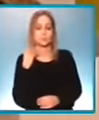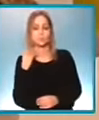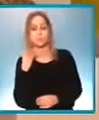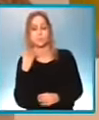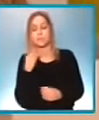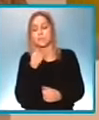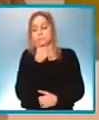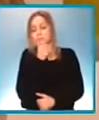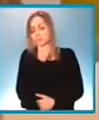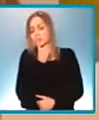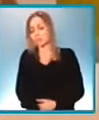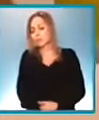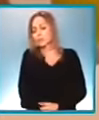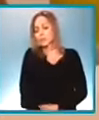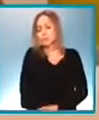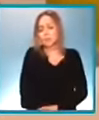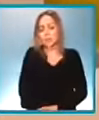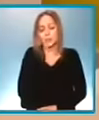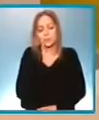todo sofrimento.